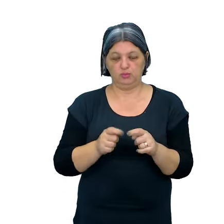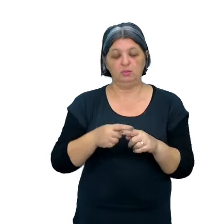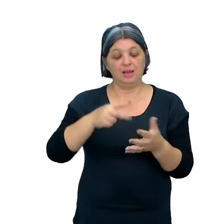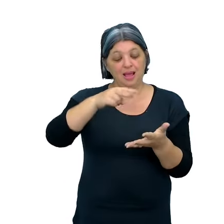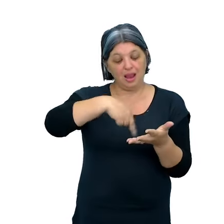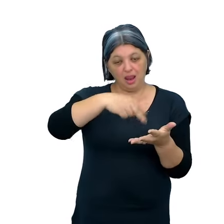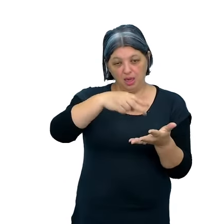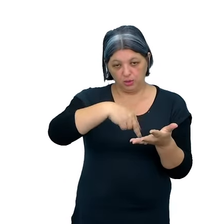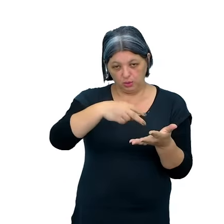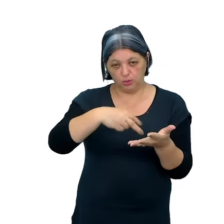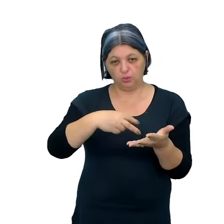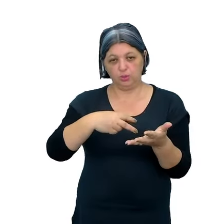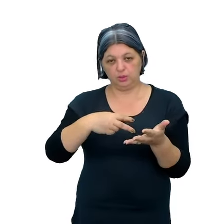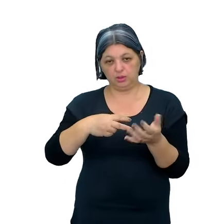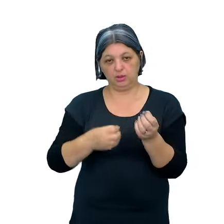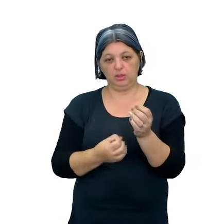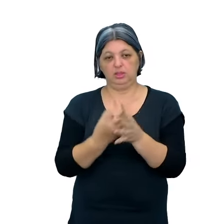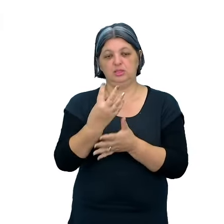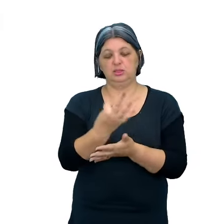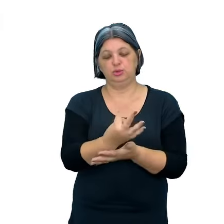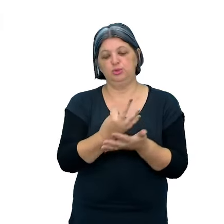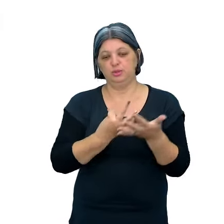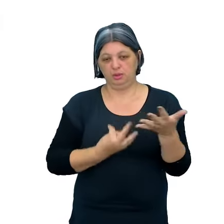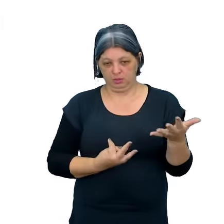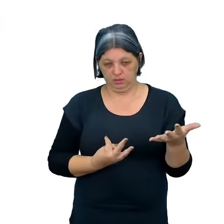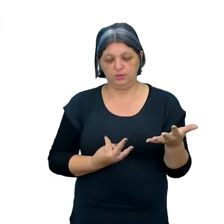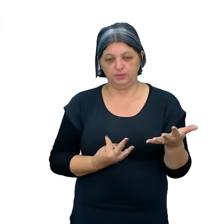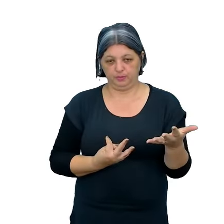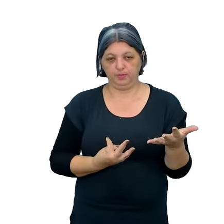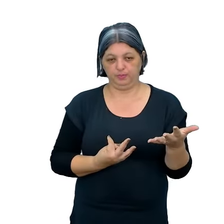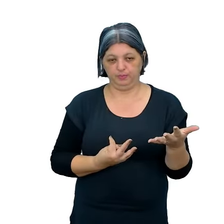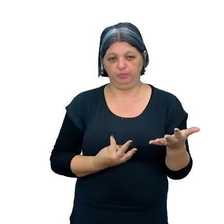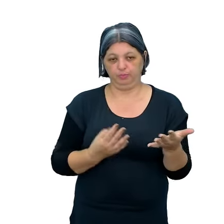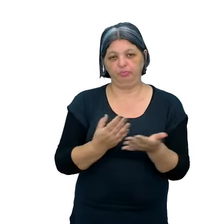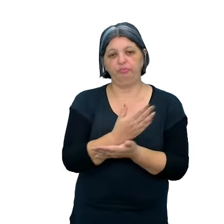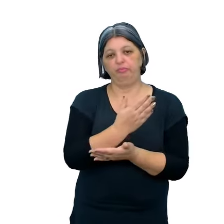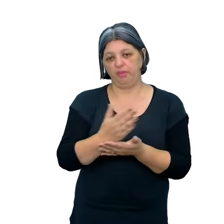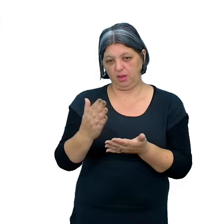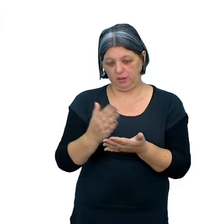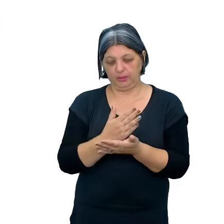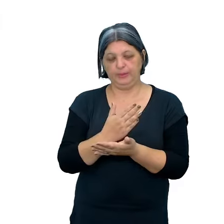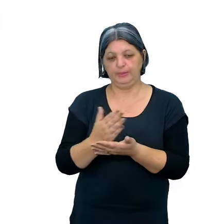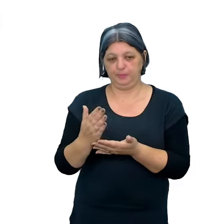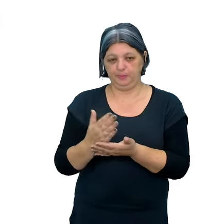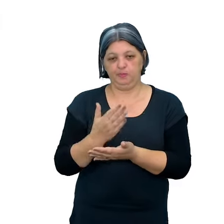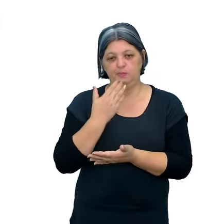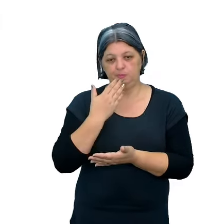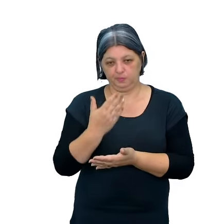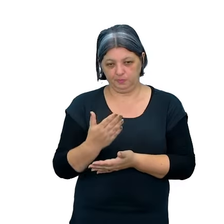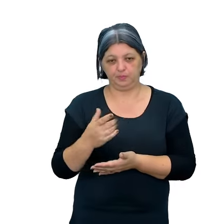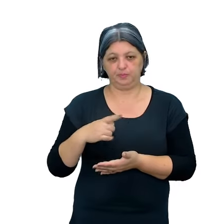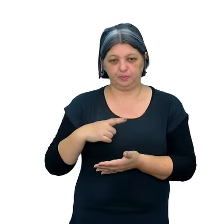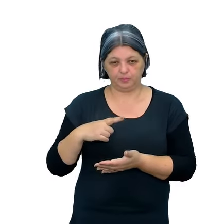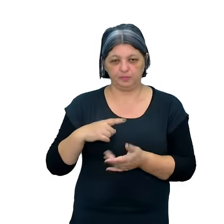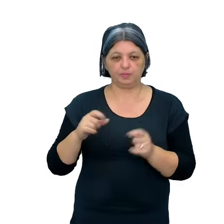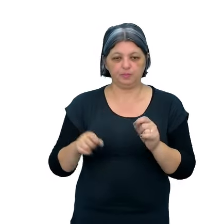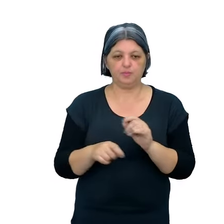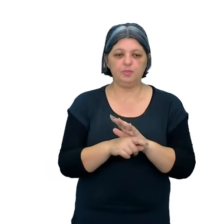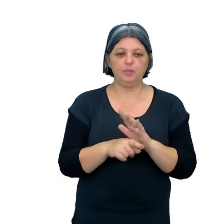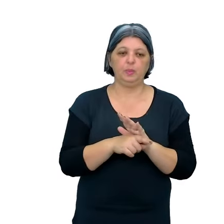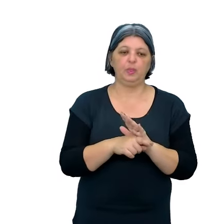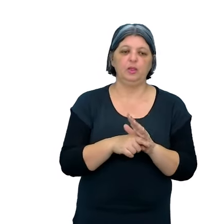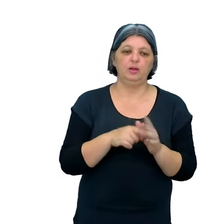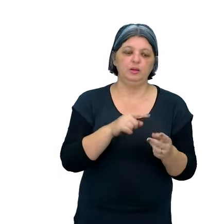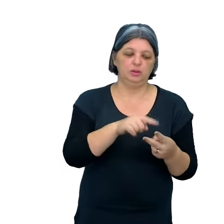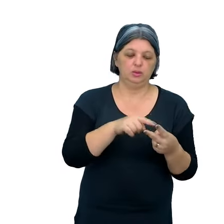e produção textual. Essas são algumas citações, né, que foram feitas por Cordeiro e Rojo,